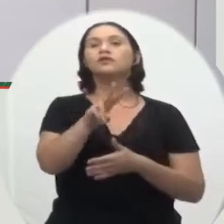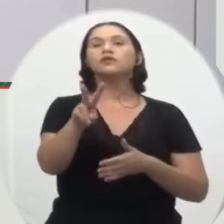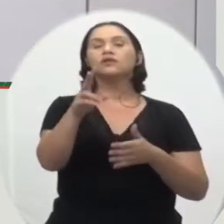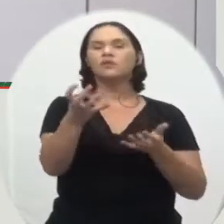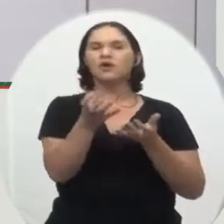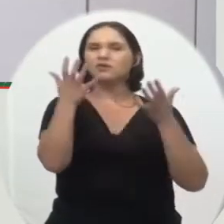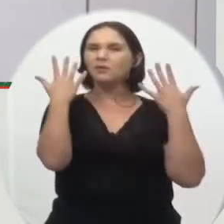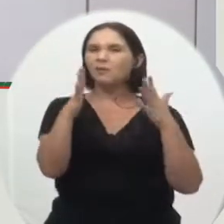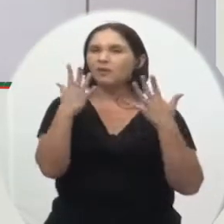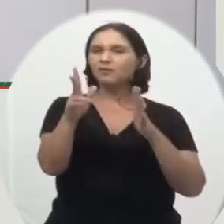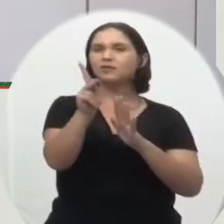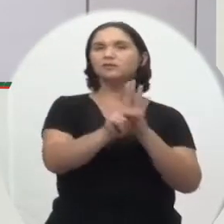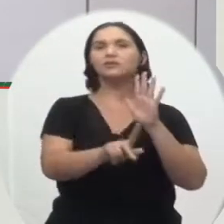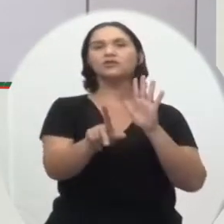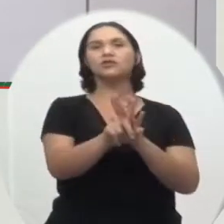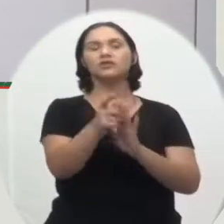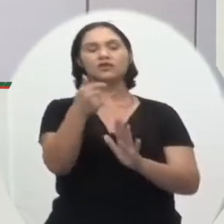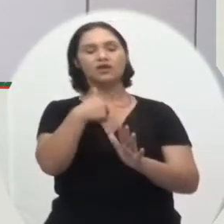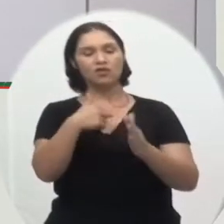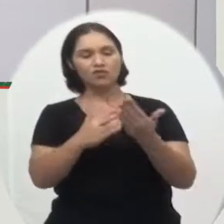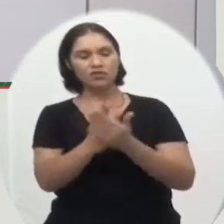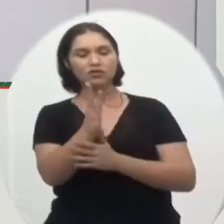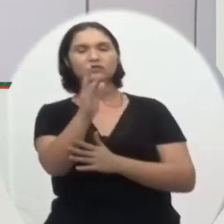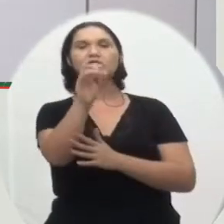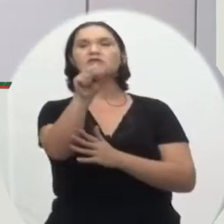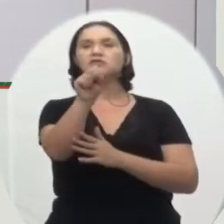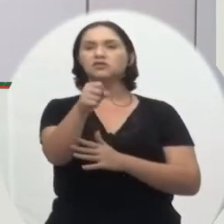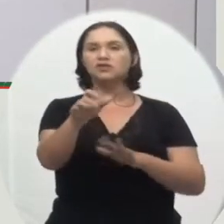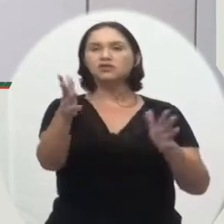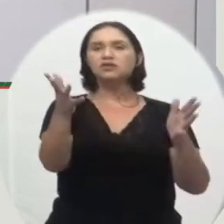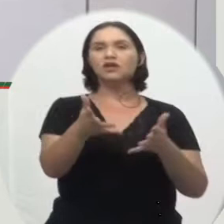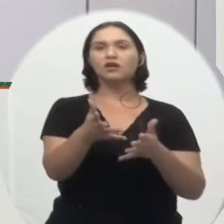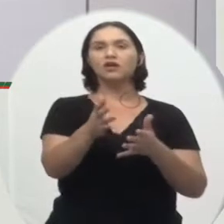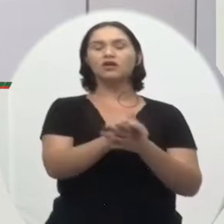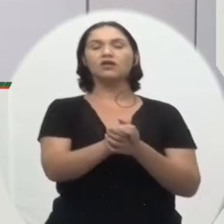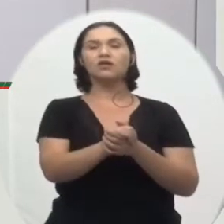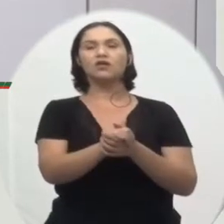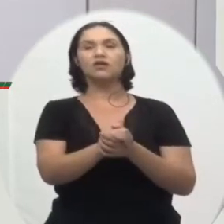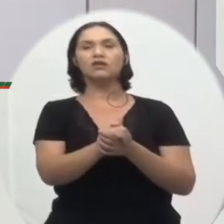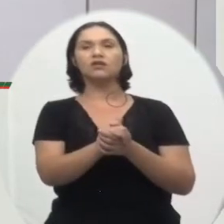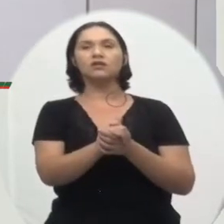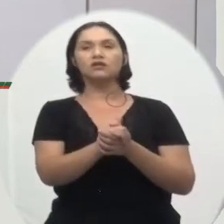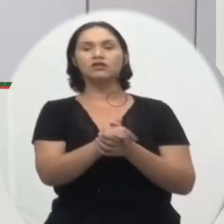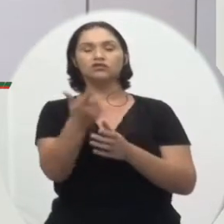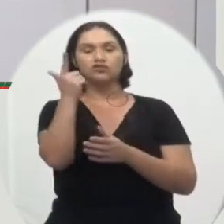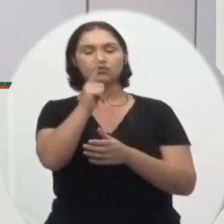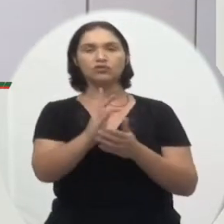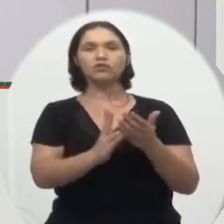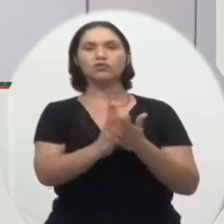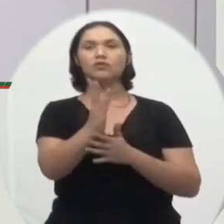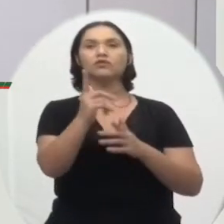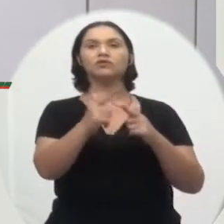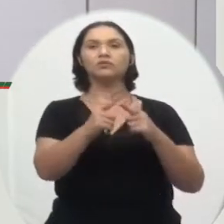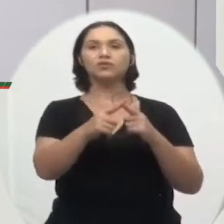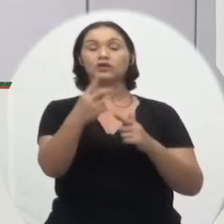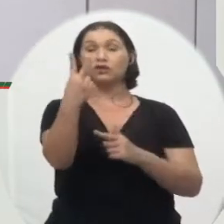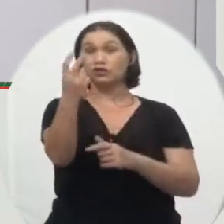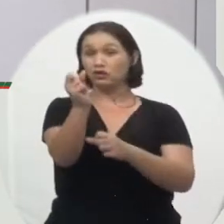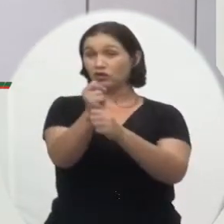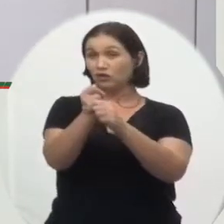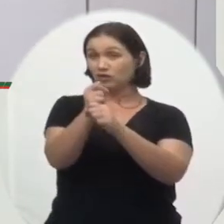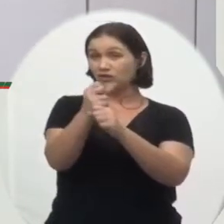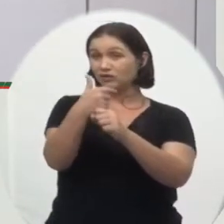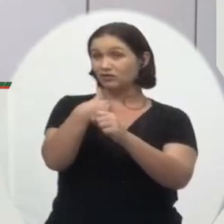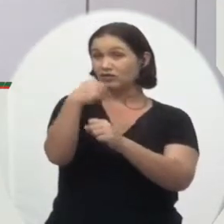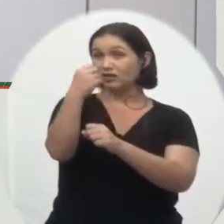parabenizar pelo projeto. Já votei, né, e vou votar favorável. São dois anos consecutivos, vossas excelências se lembram, eu trouxe